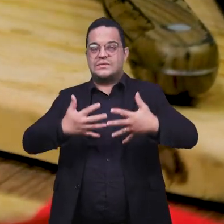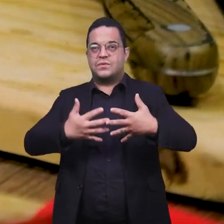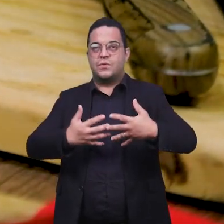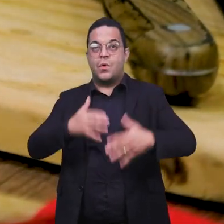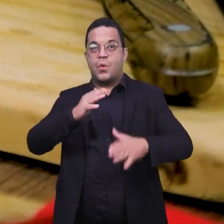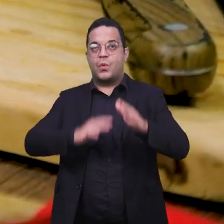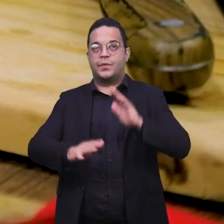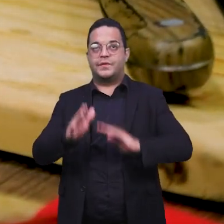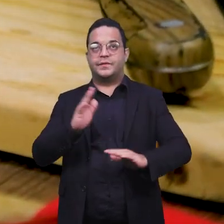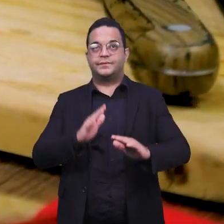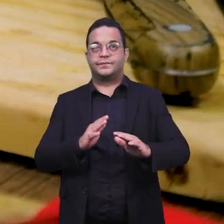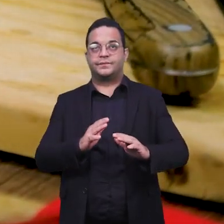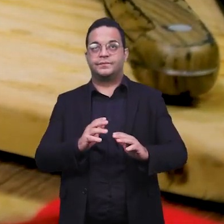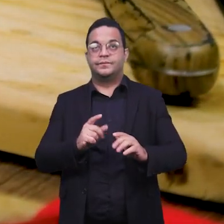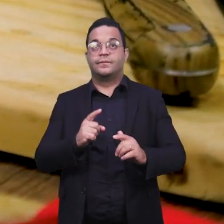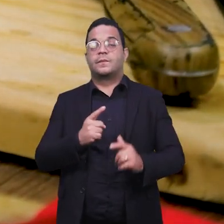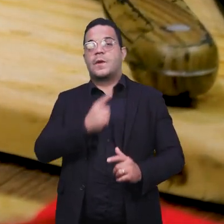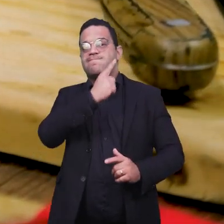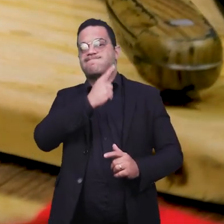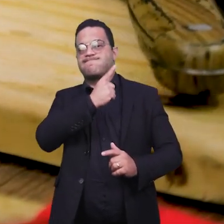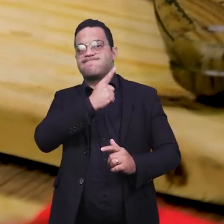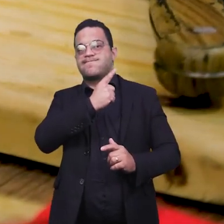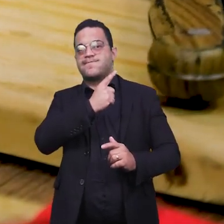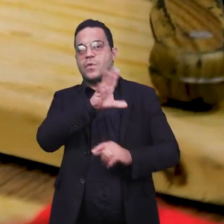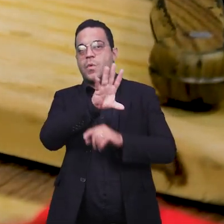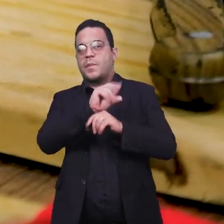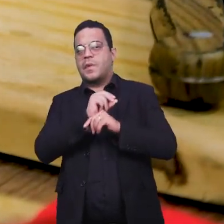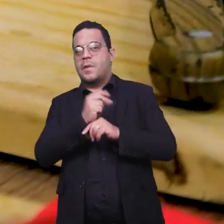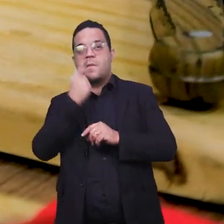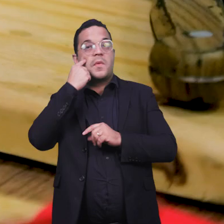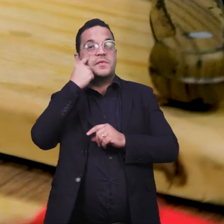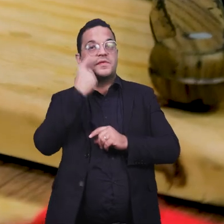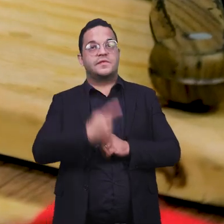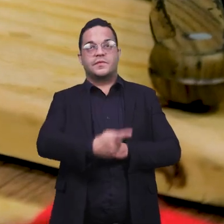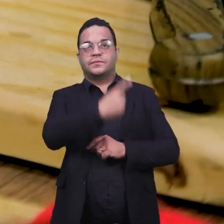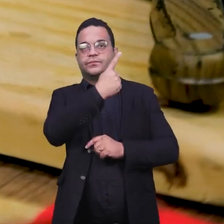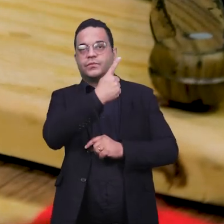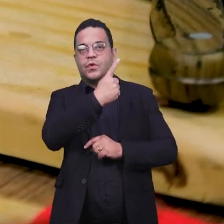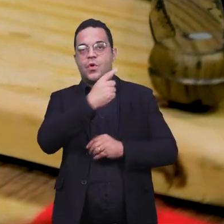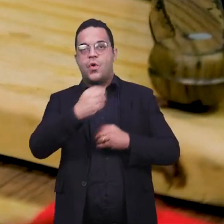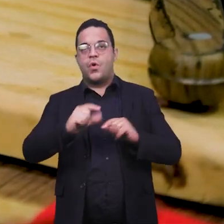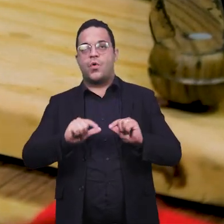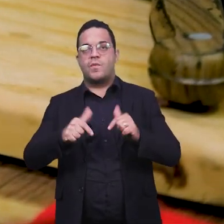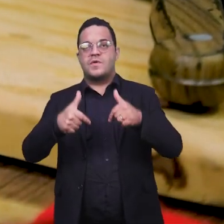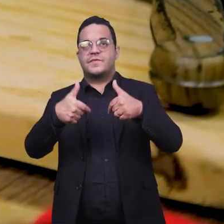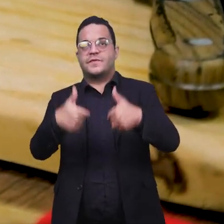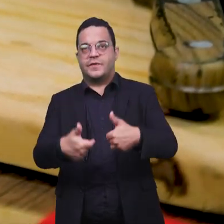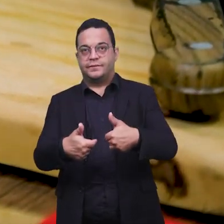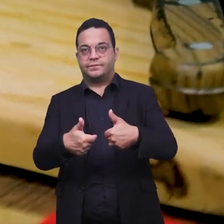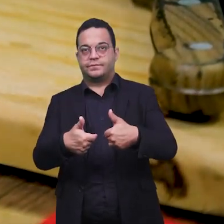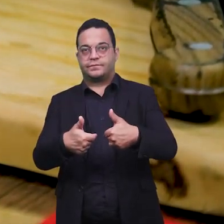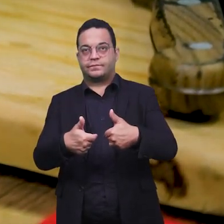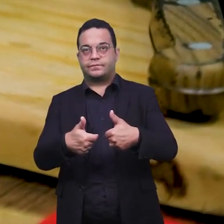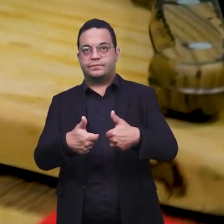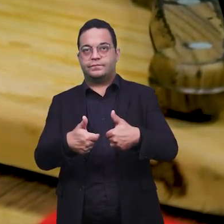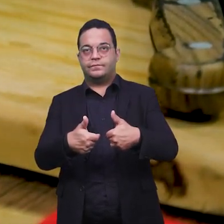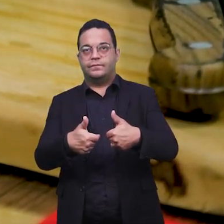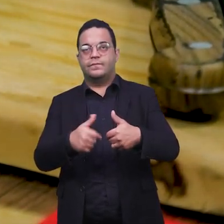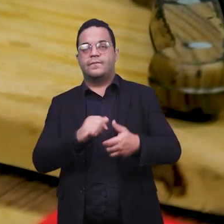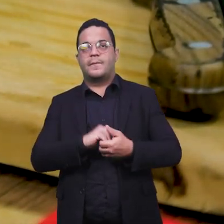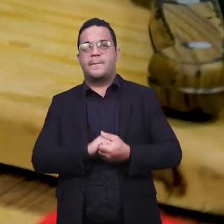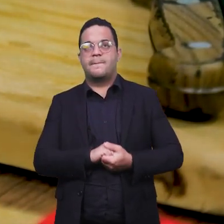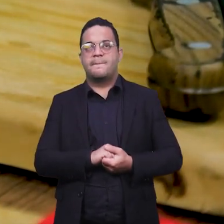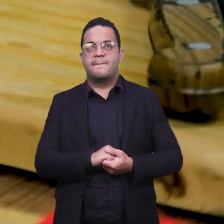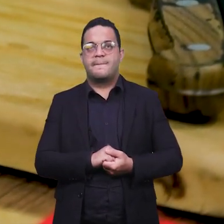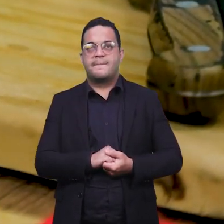porque quando você faz esse movimento, ó, vou afastar para vocês verem, outra aula que nós vamos dar, que são os cortes,